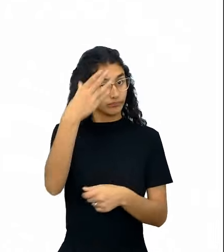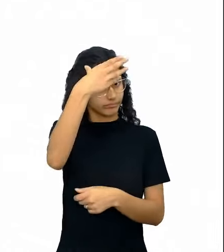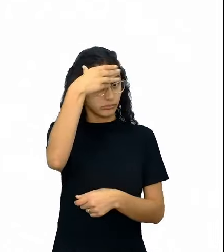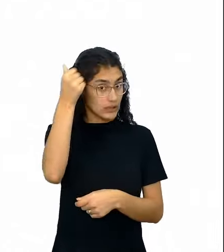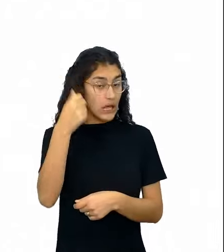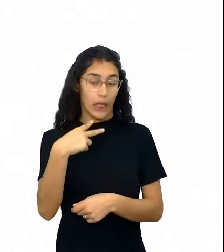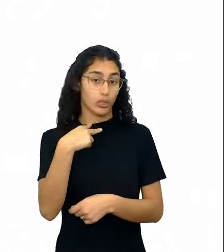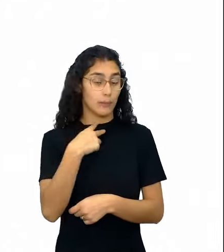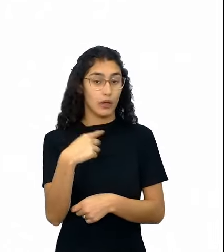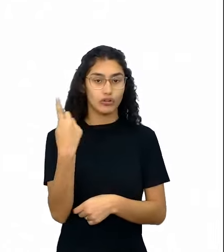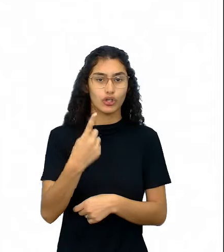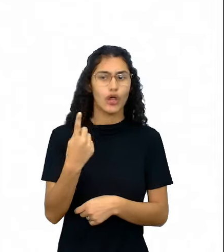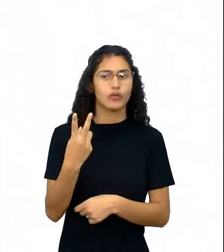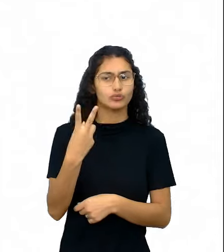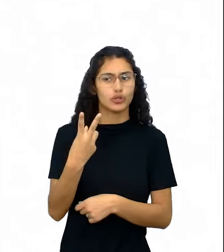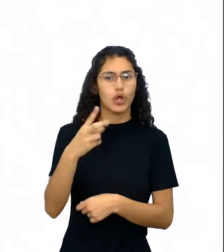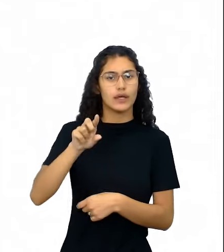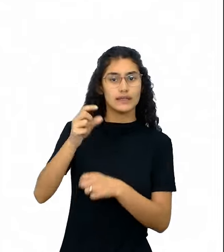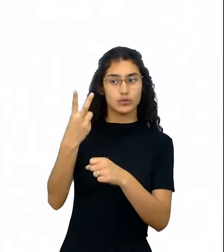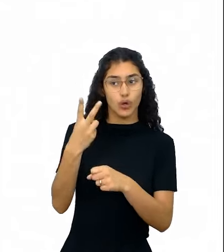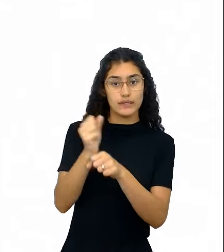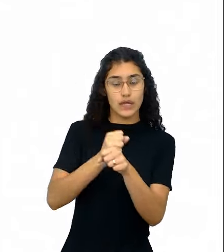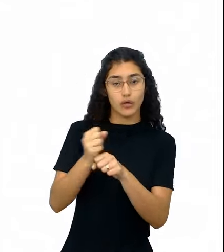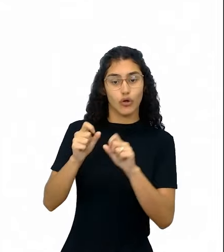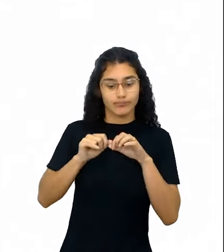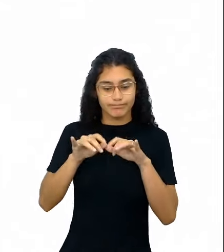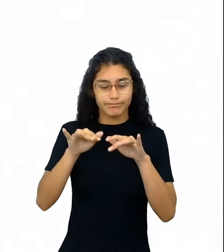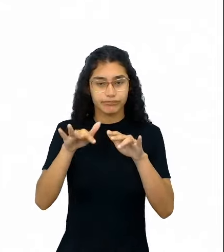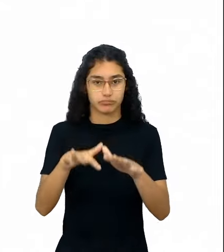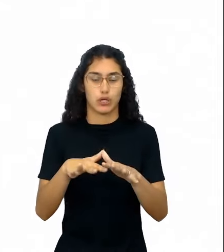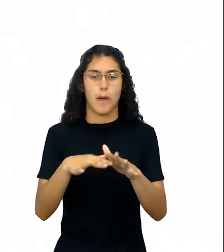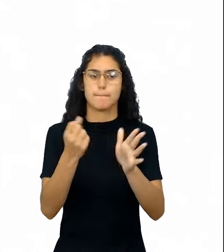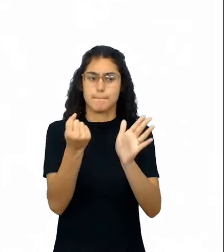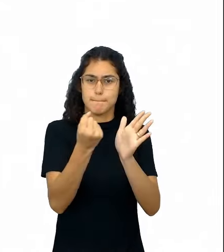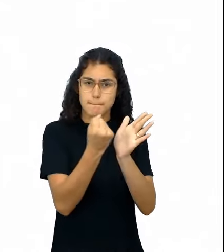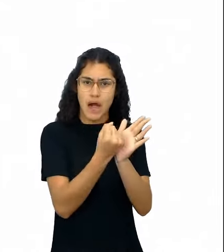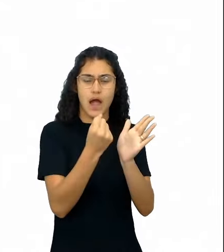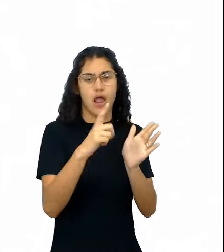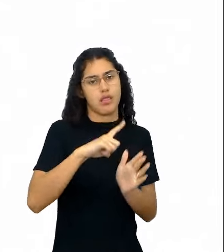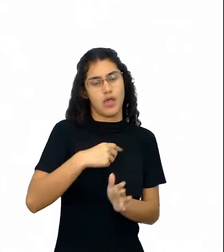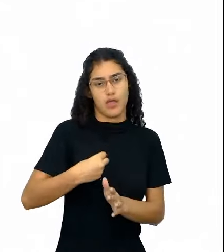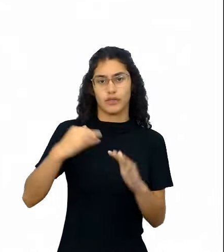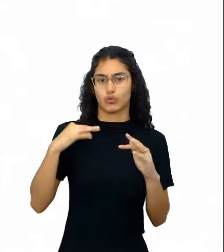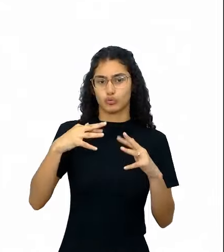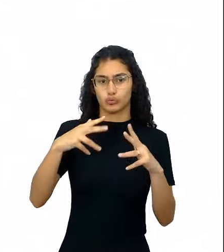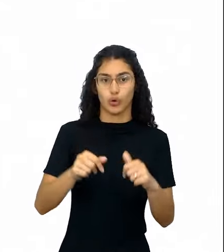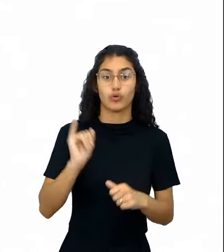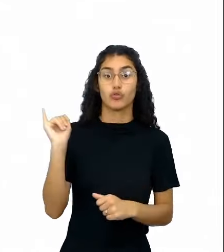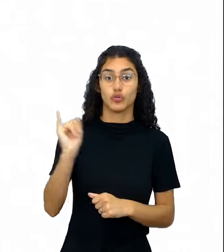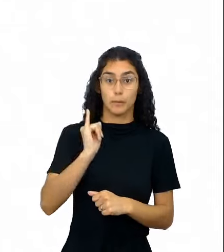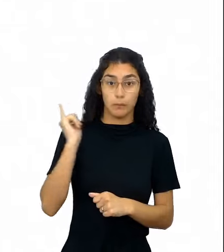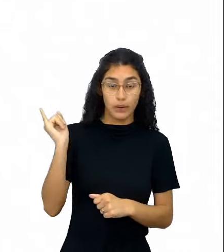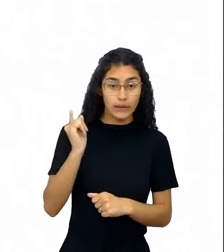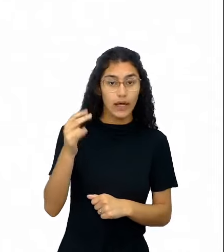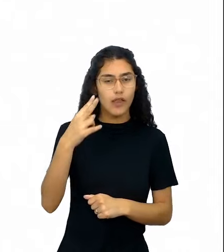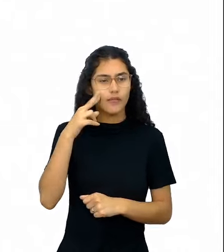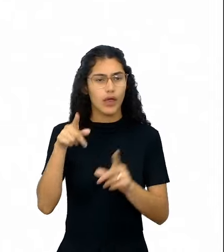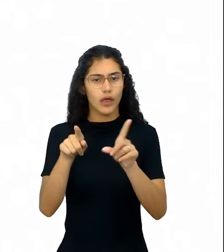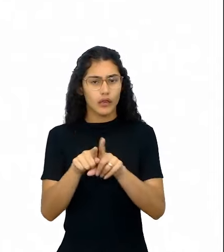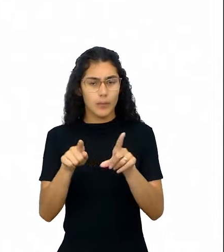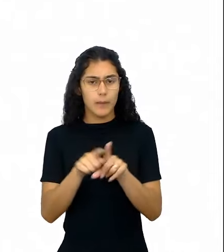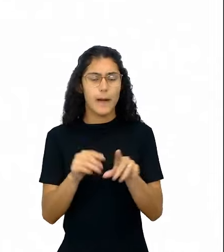esquecer, nós viemos de 2 anos de pandemia praticamente, né? Isso marca, isso traz marcas. Então é importante que a gente leve em consideração isso